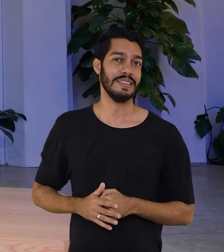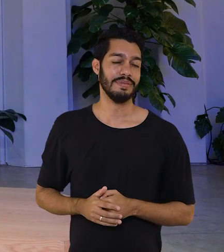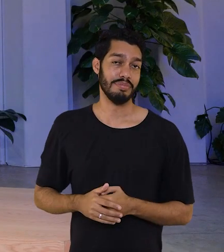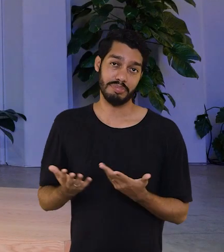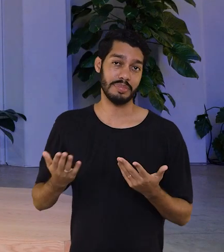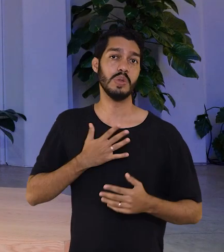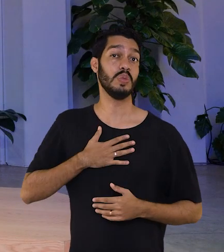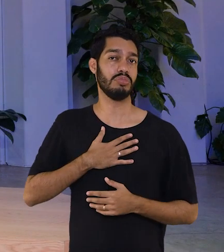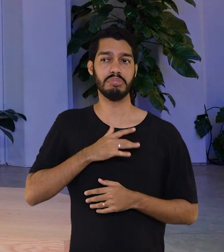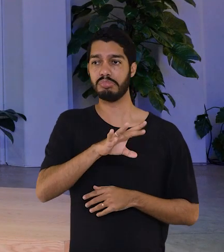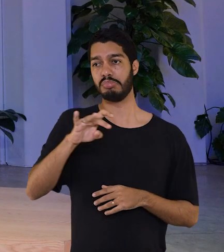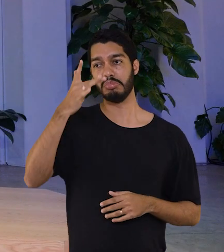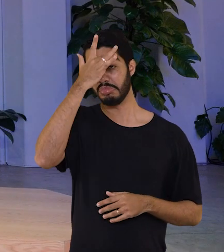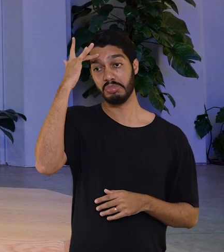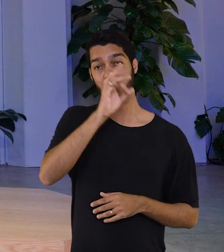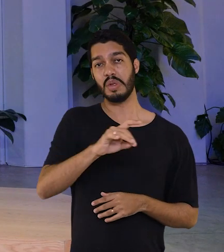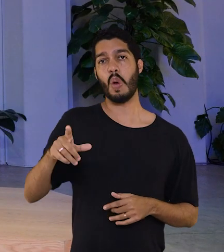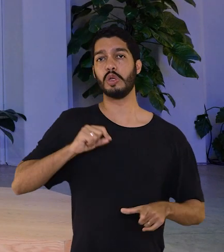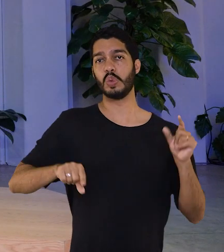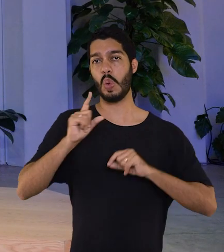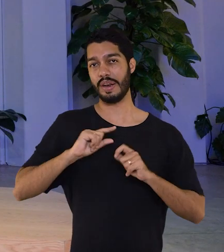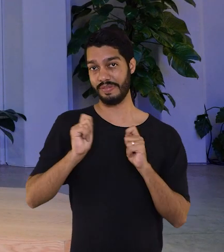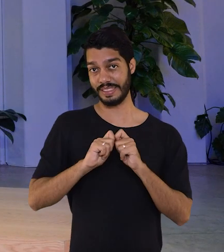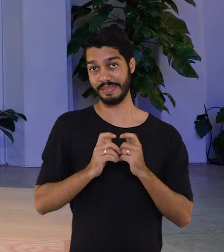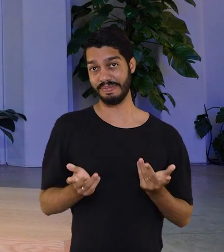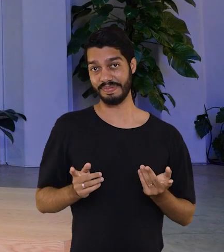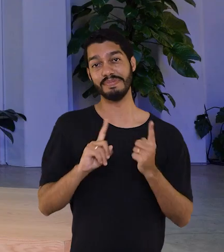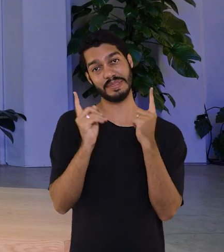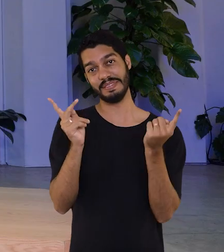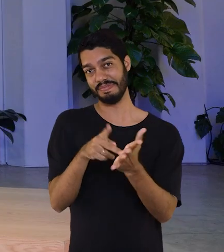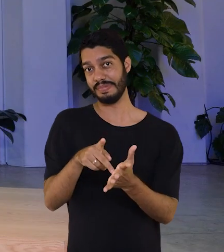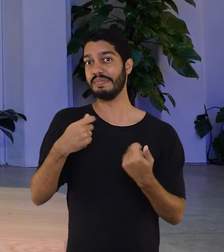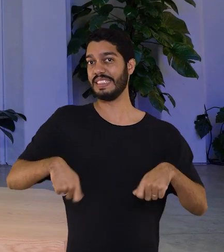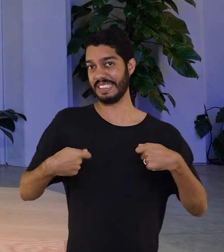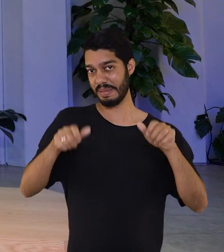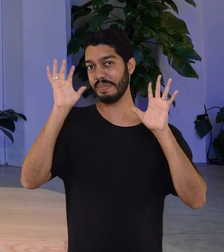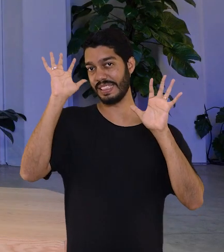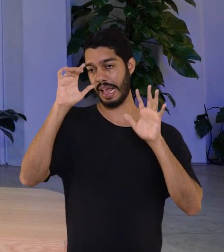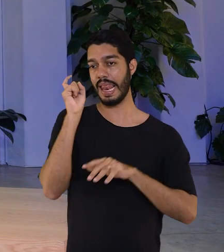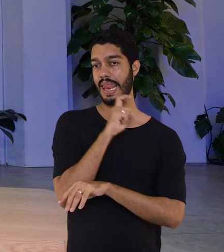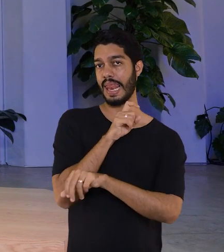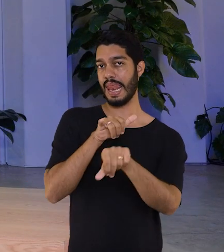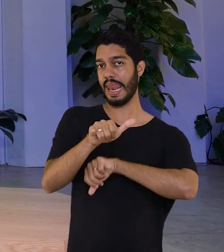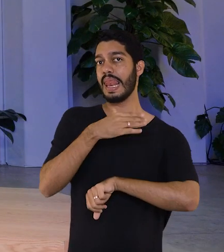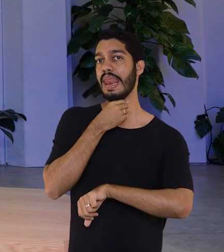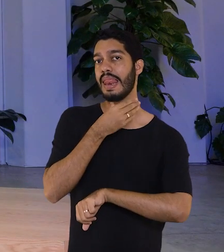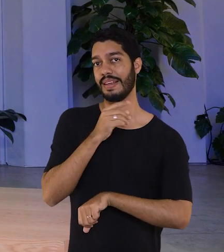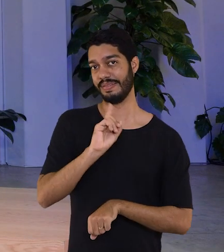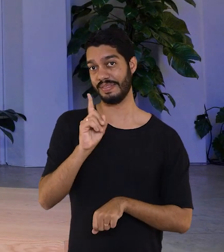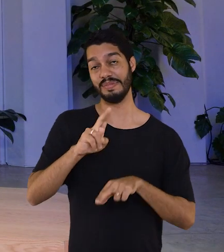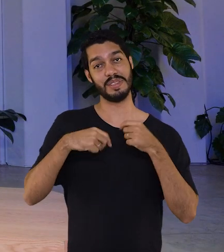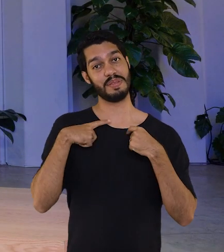ferramental, ele também é individual, é como cada um escolhe fazê-lo. Mas é realmente uma questão, não tem como